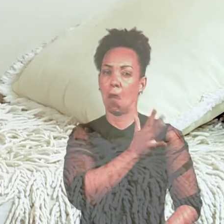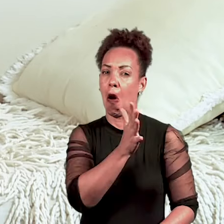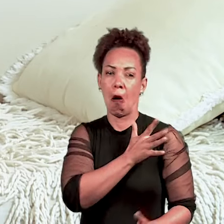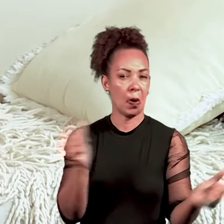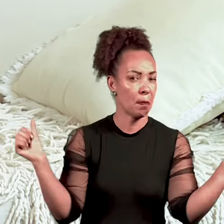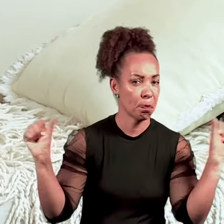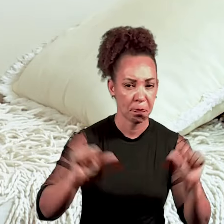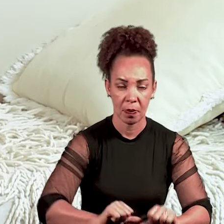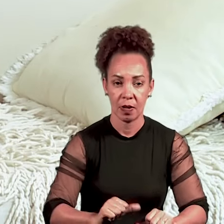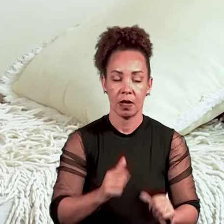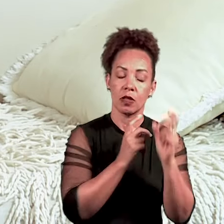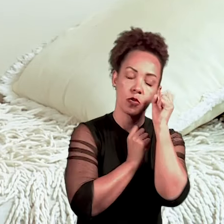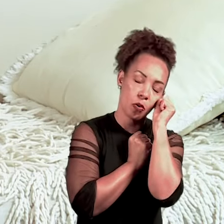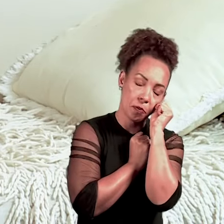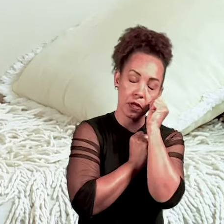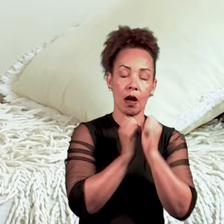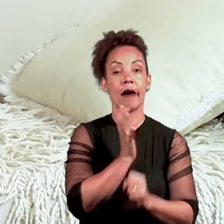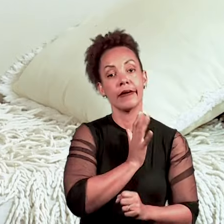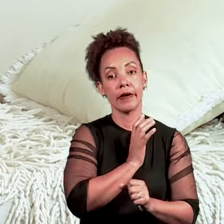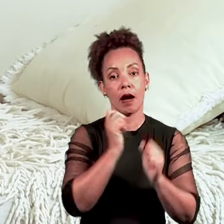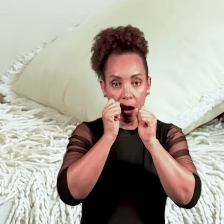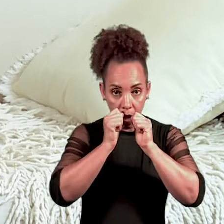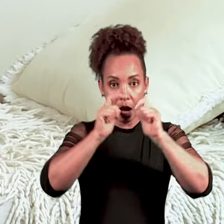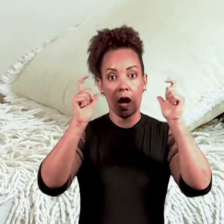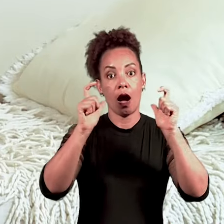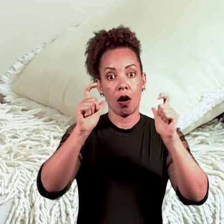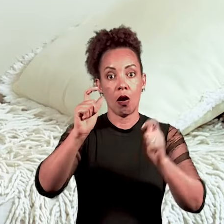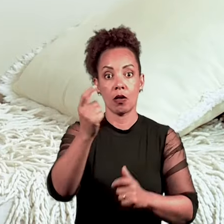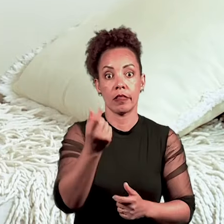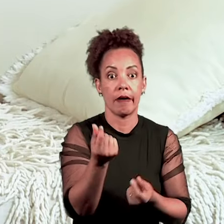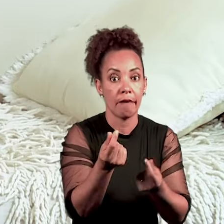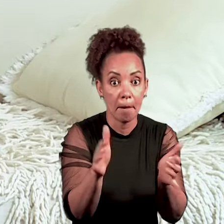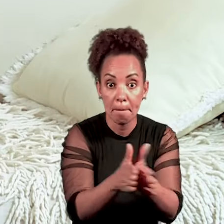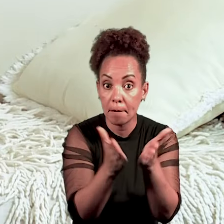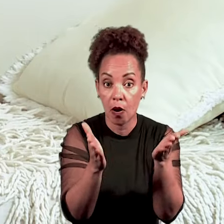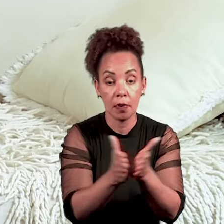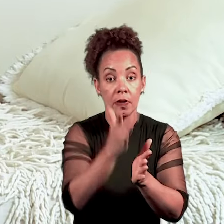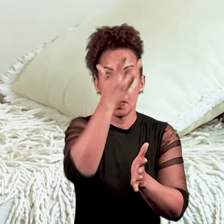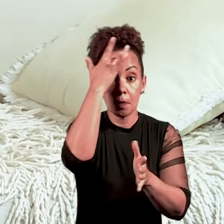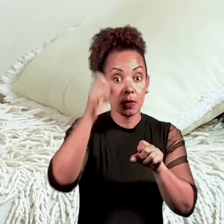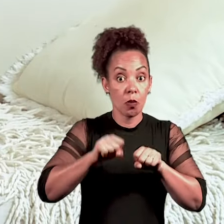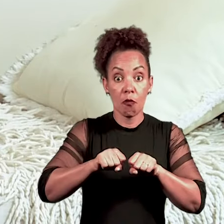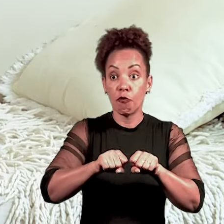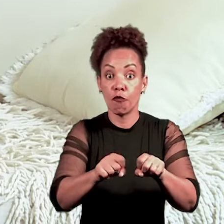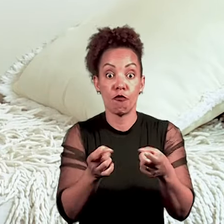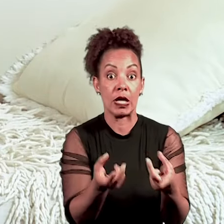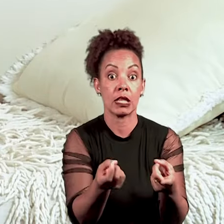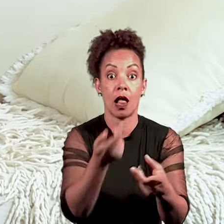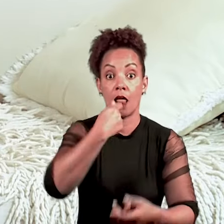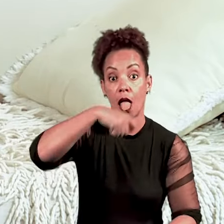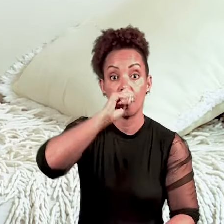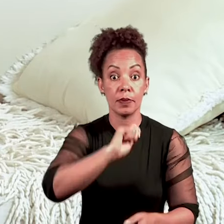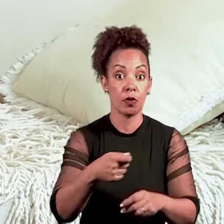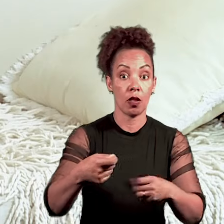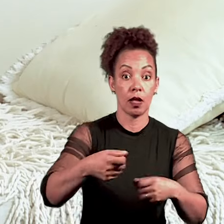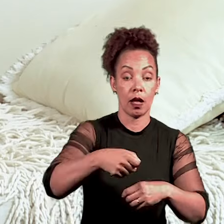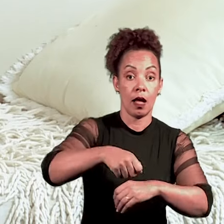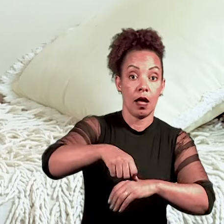Filhos de ex-ricaços vendiam picolé na praia dos milionários. O panorama